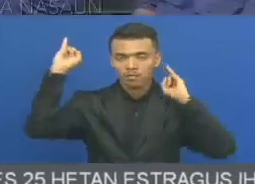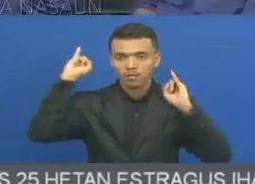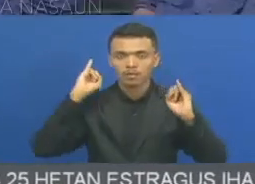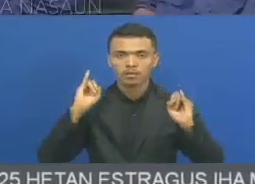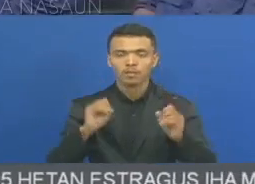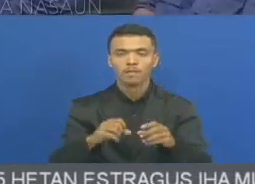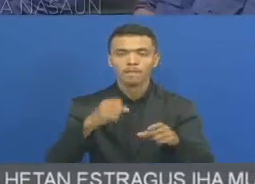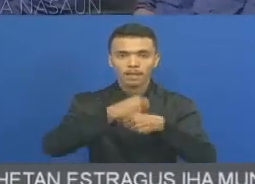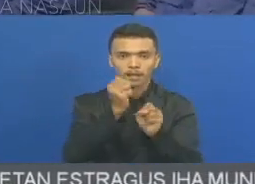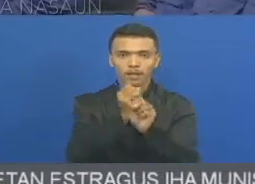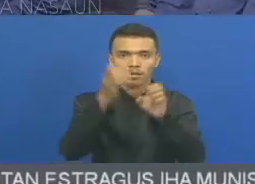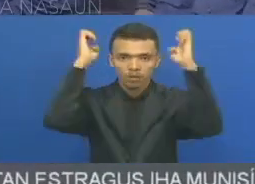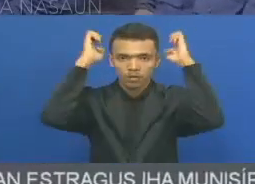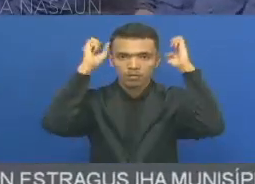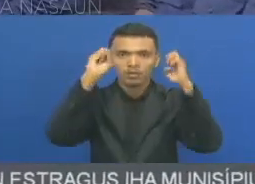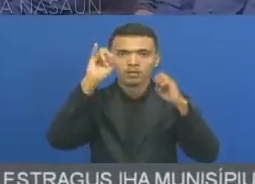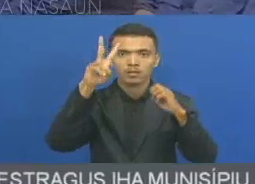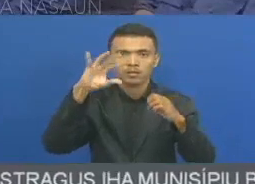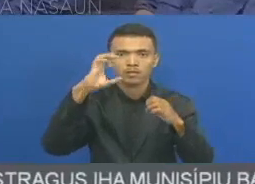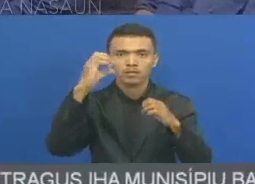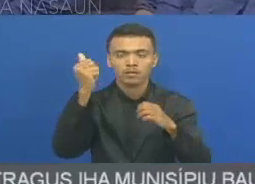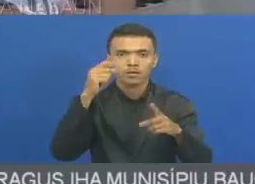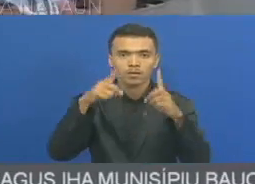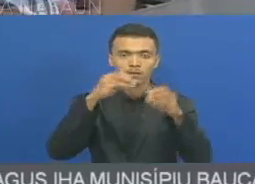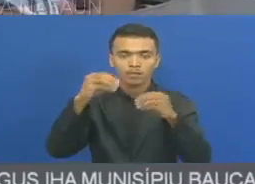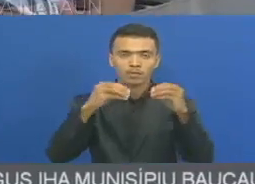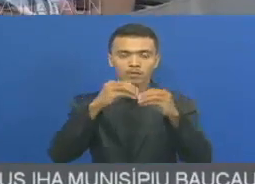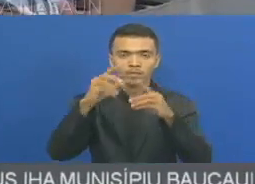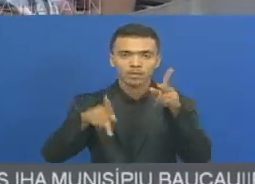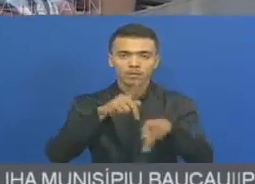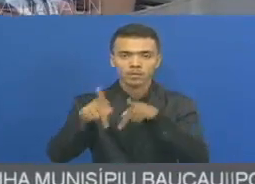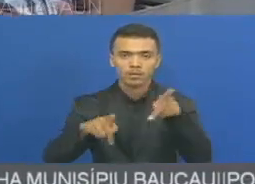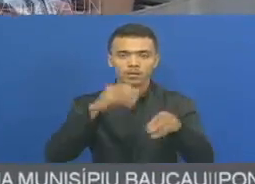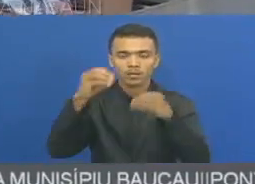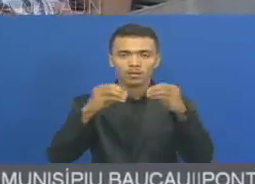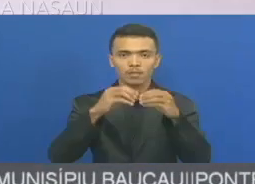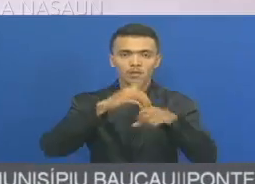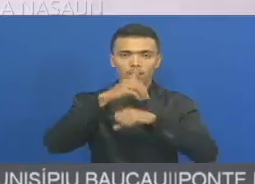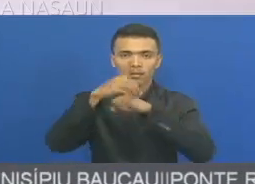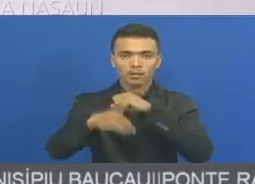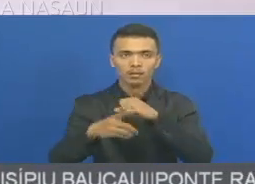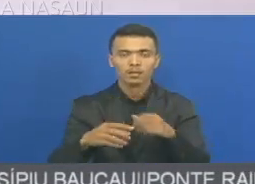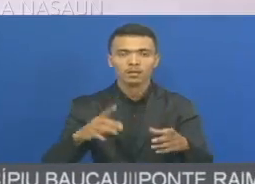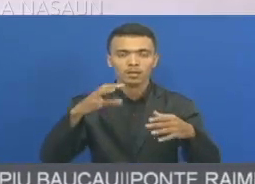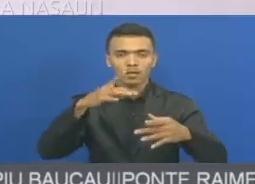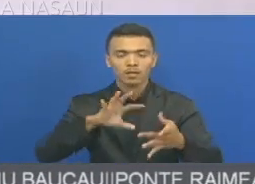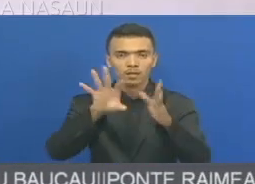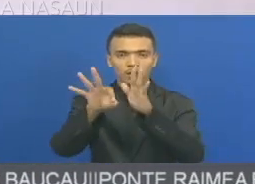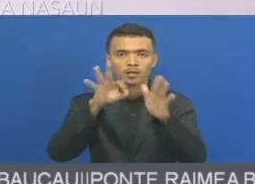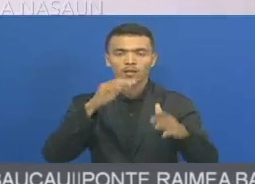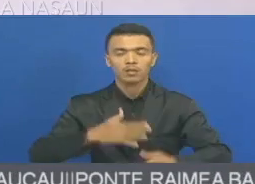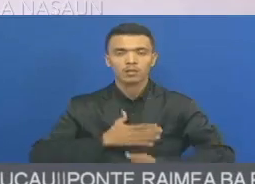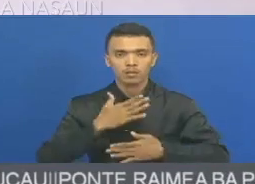socialização, ralo educação cívica para a sociedade com a risco de desastres naturais. É um privilégio para